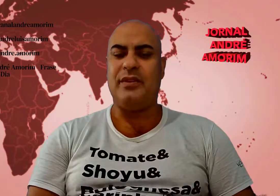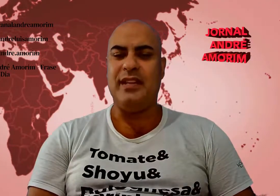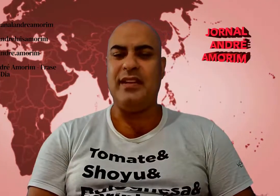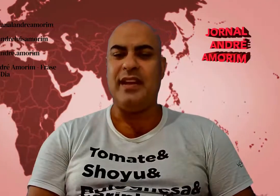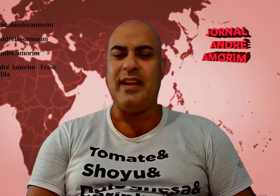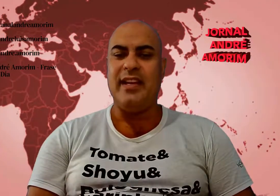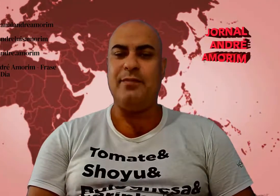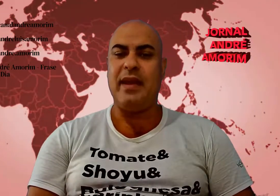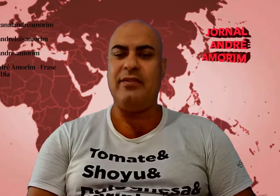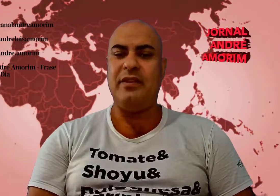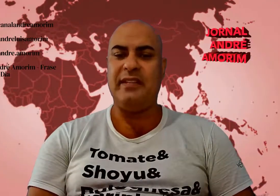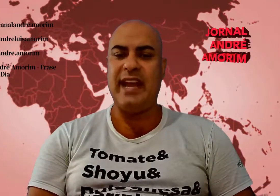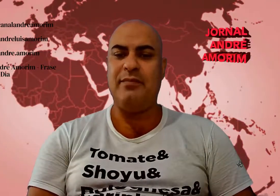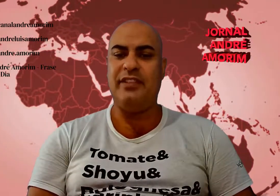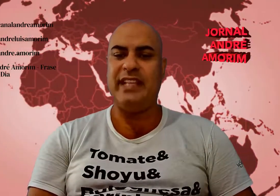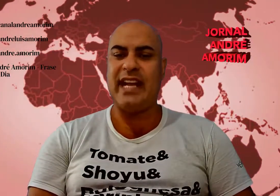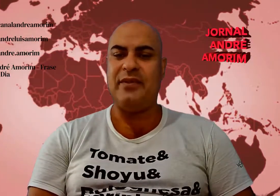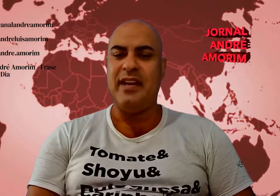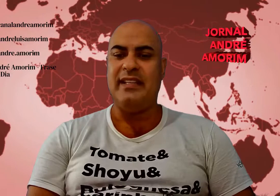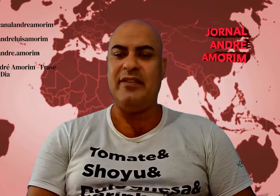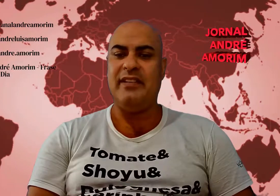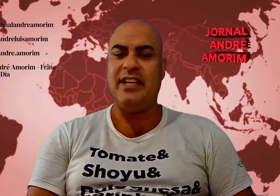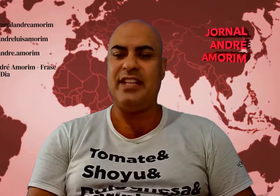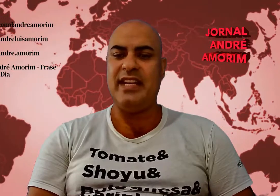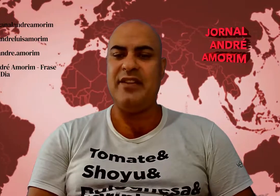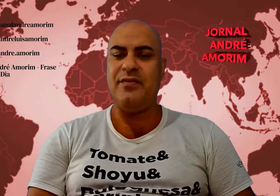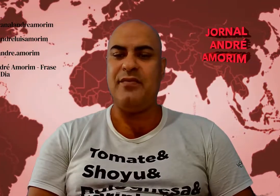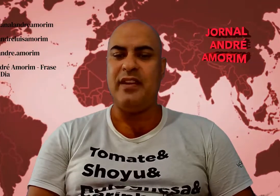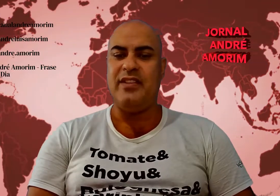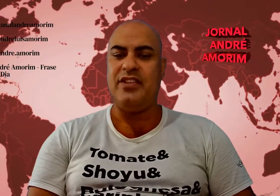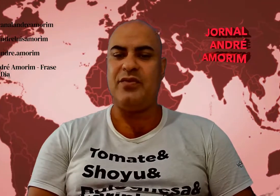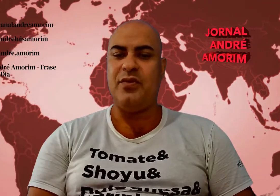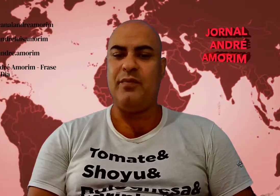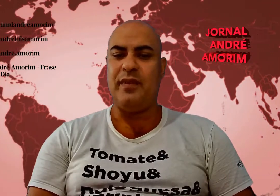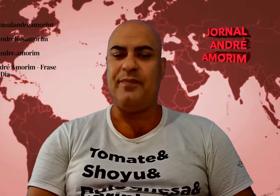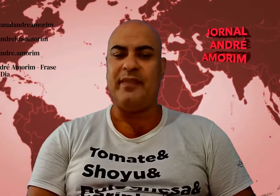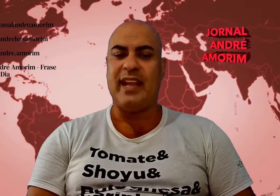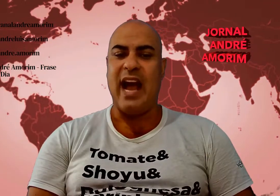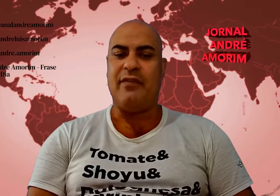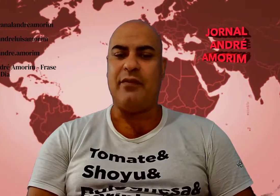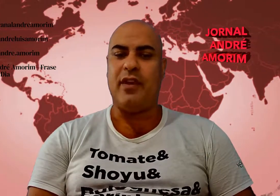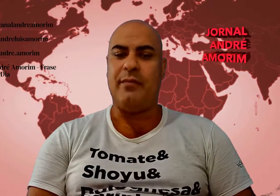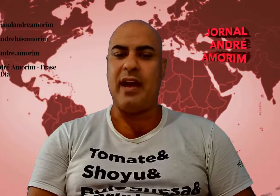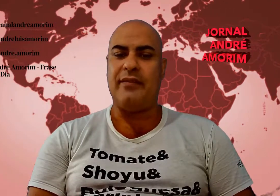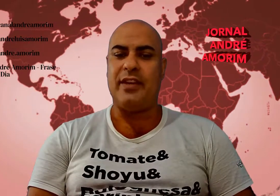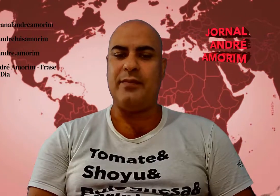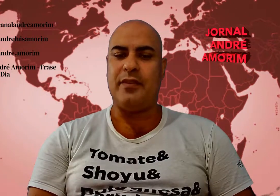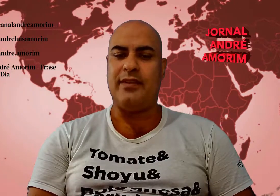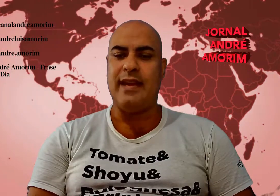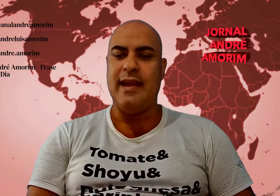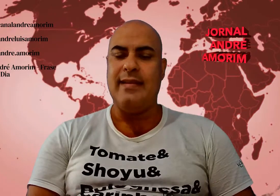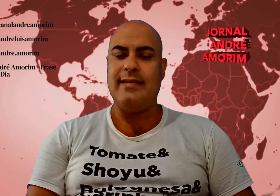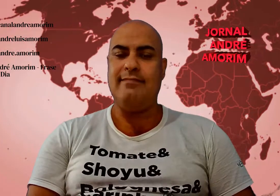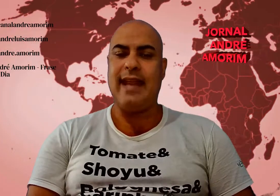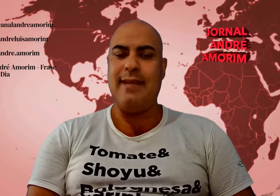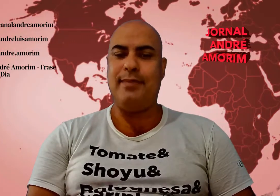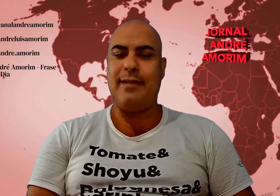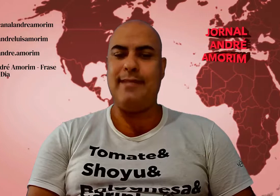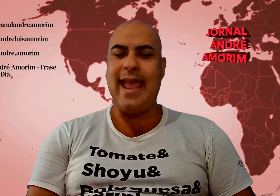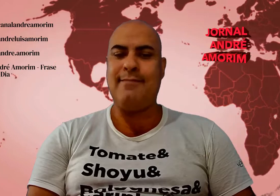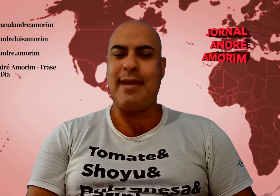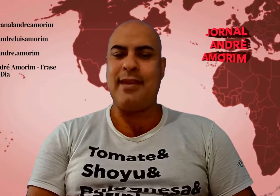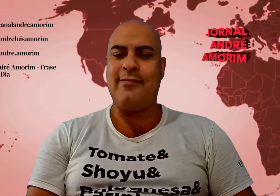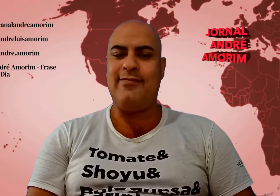pelo amendoim. Espero não ter abusado. Não deixei nenhum. Desculpe. A vovó amável responde. Não